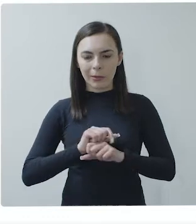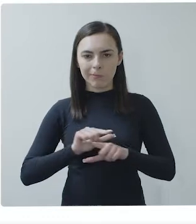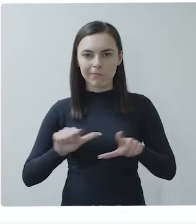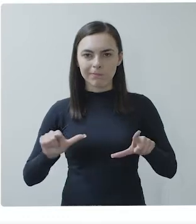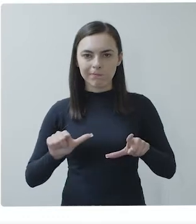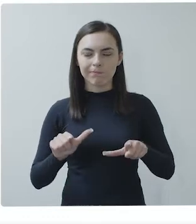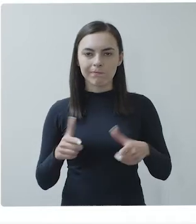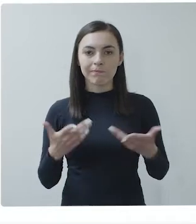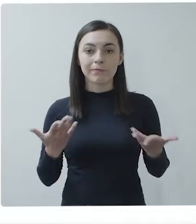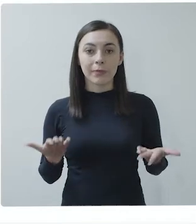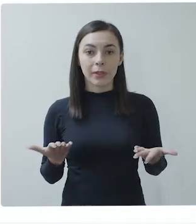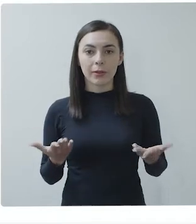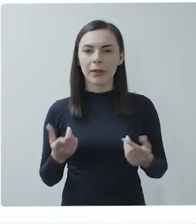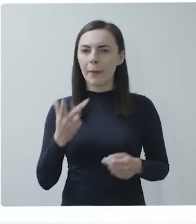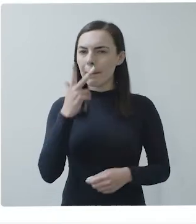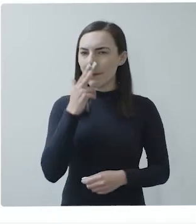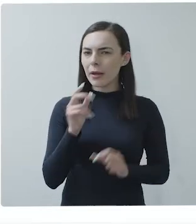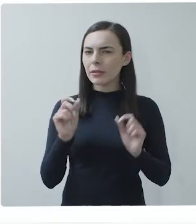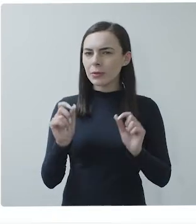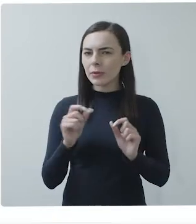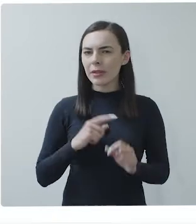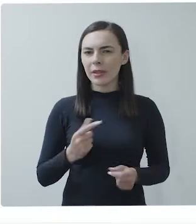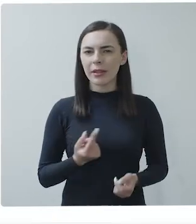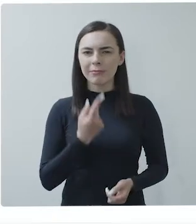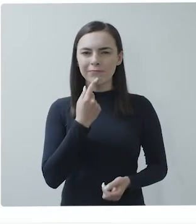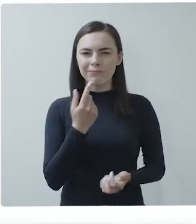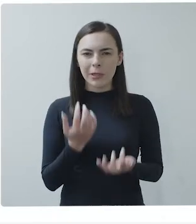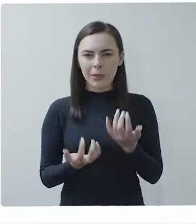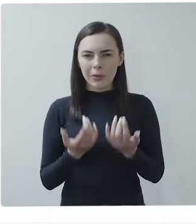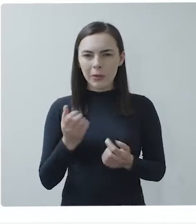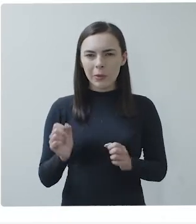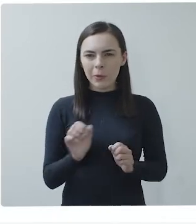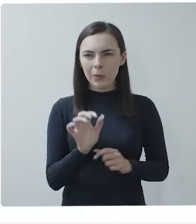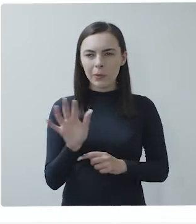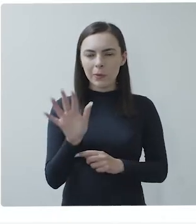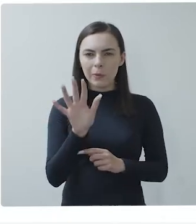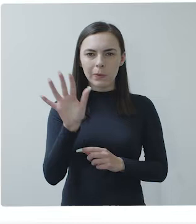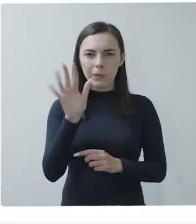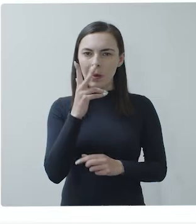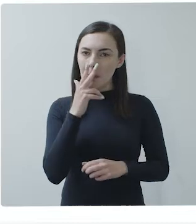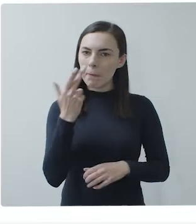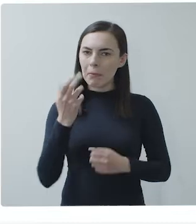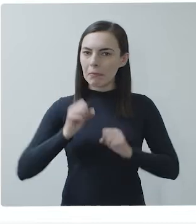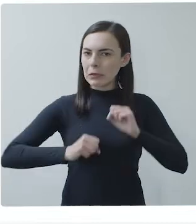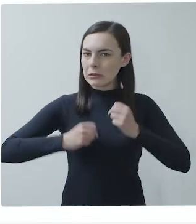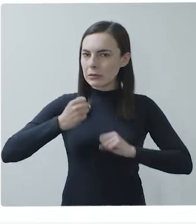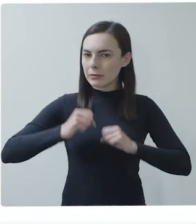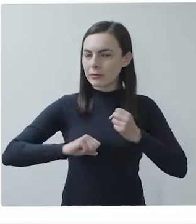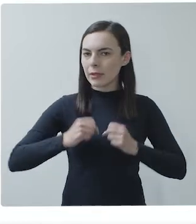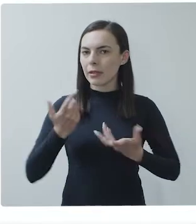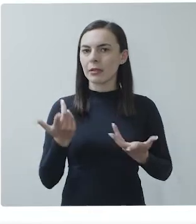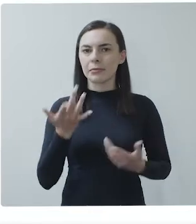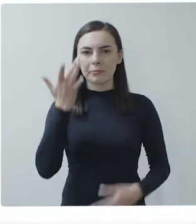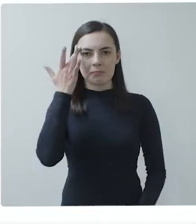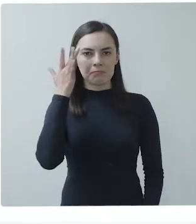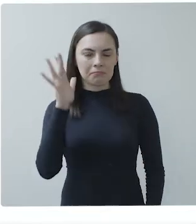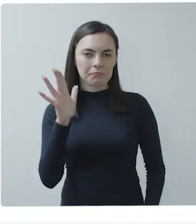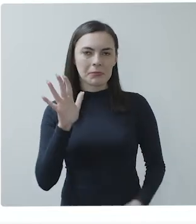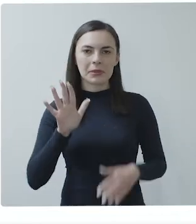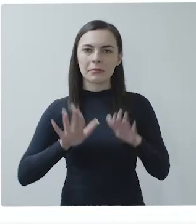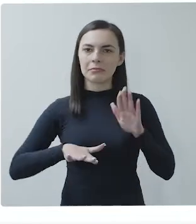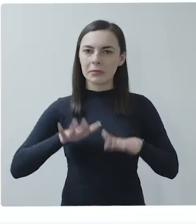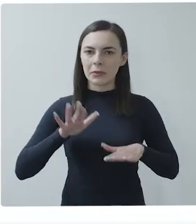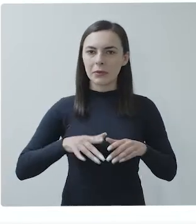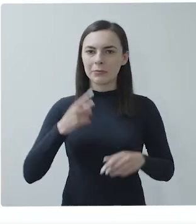devastação. Dá para ver que tem fumaça lá atrás. Acho que deve ter empresas, né? Soltando